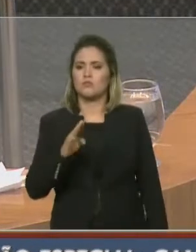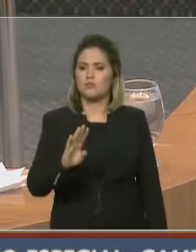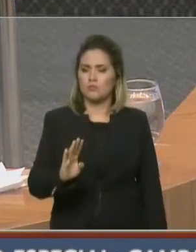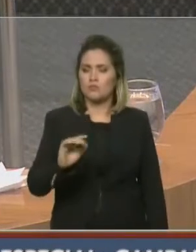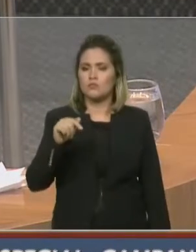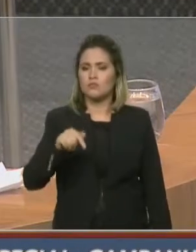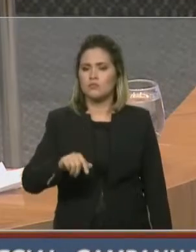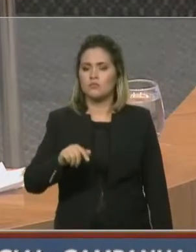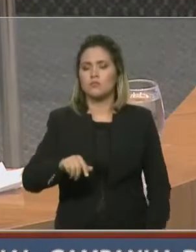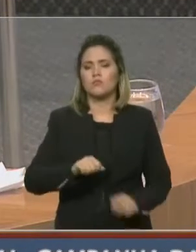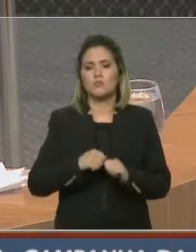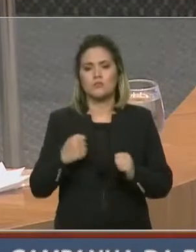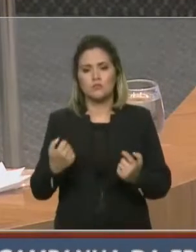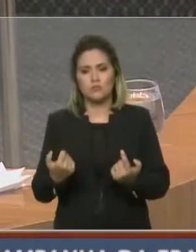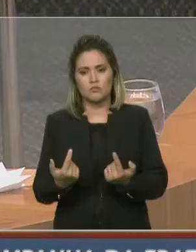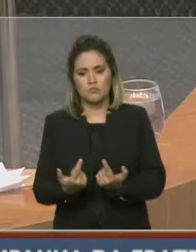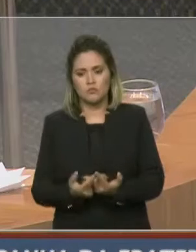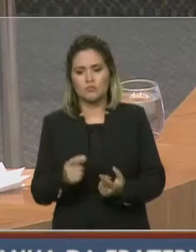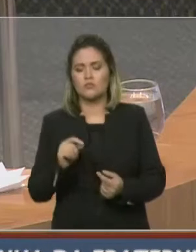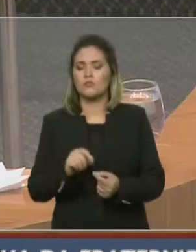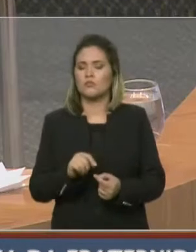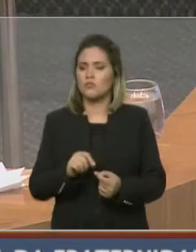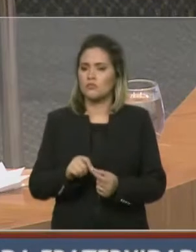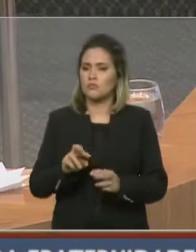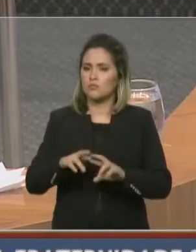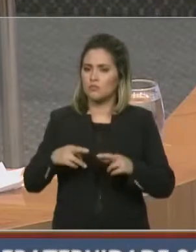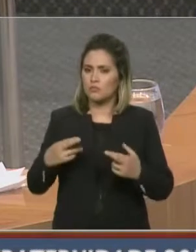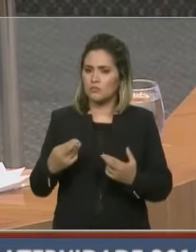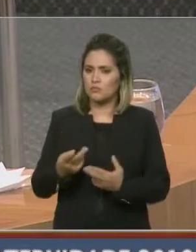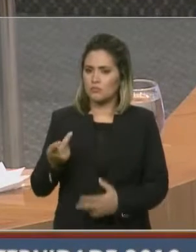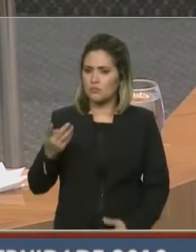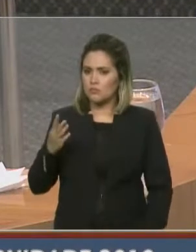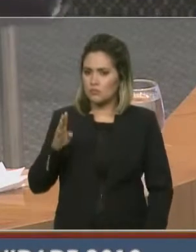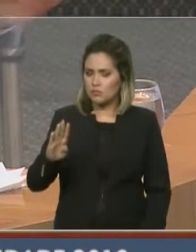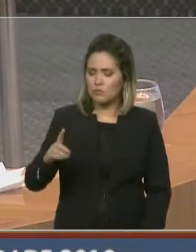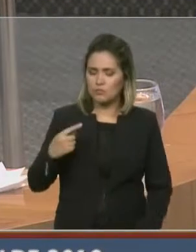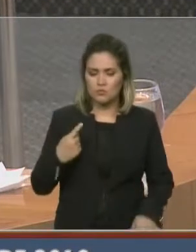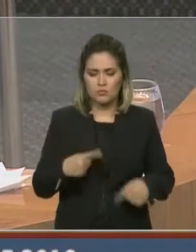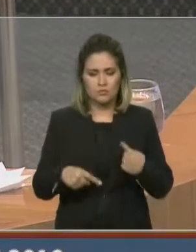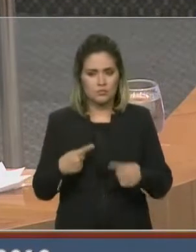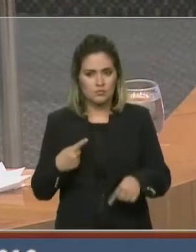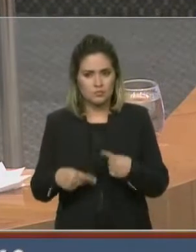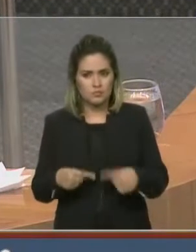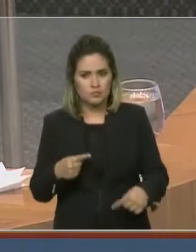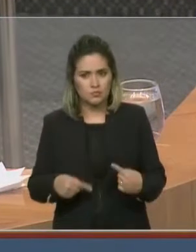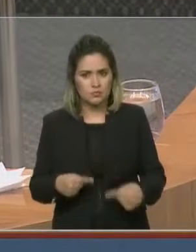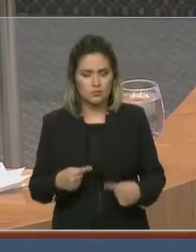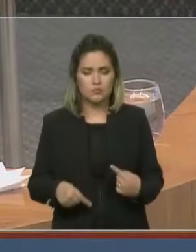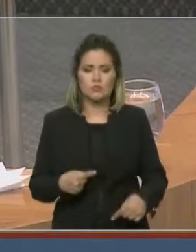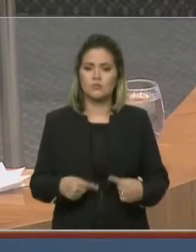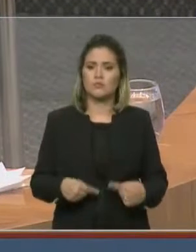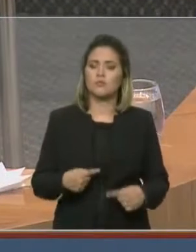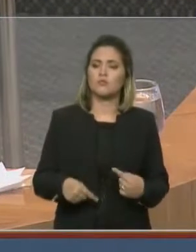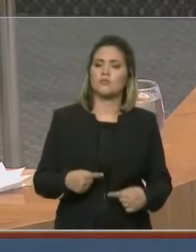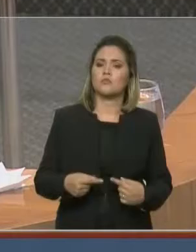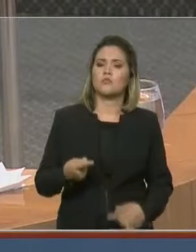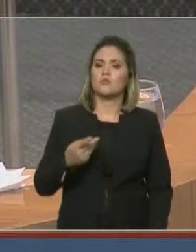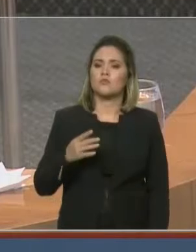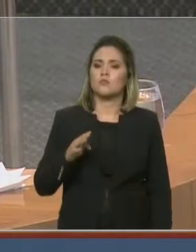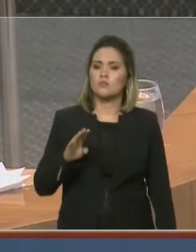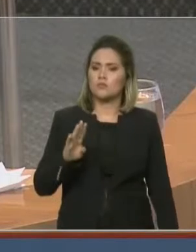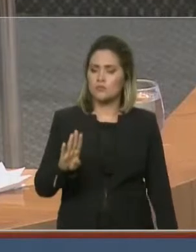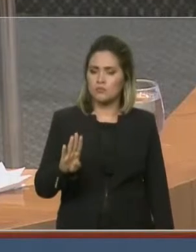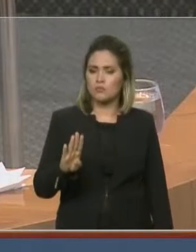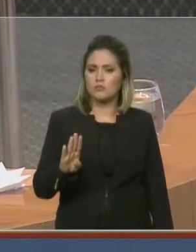na Assembleia temos feito várias audiências públicas discutindo as políticas públicas implementadas